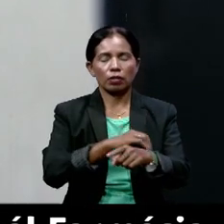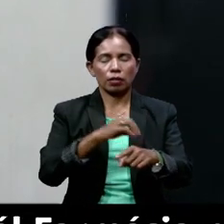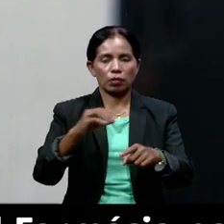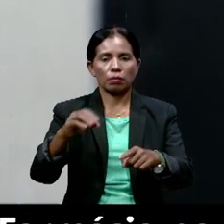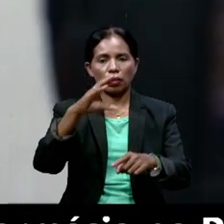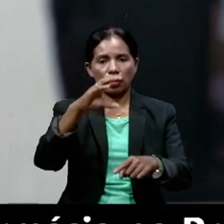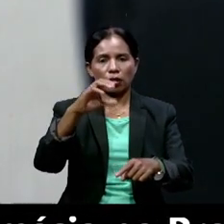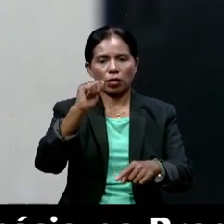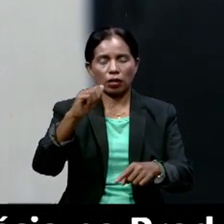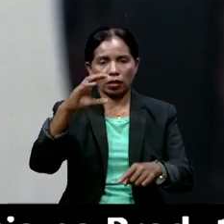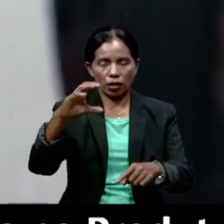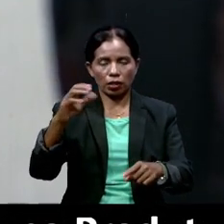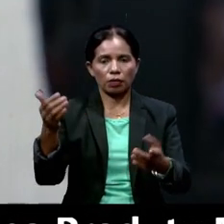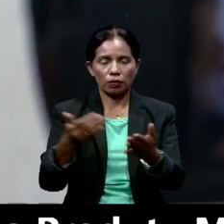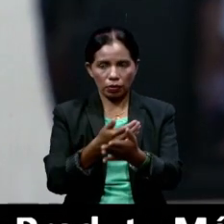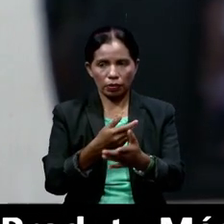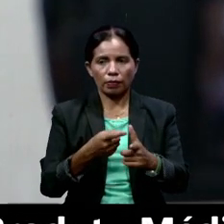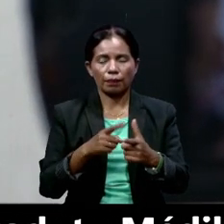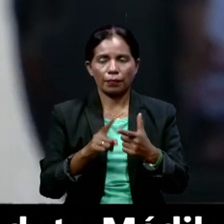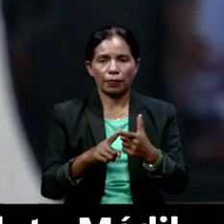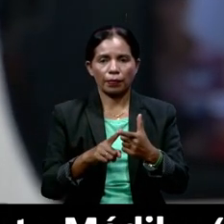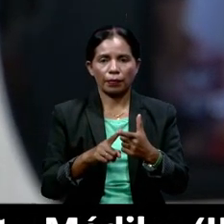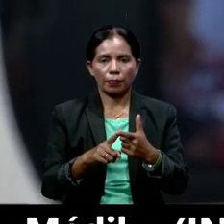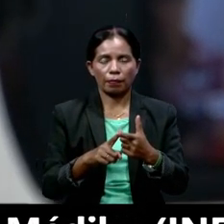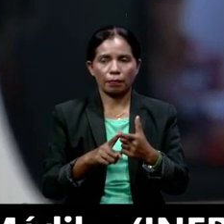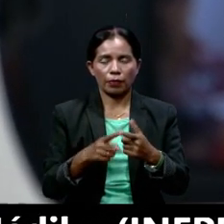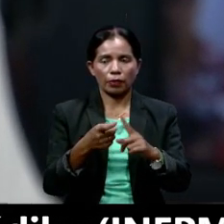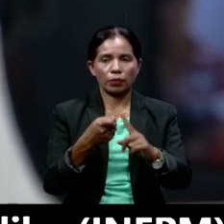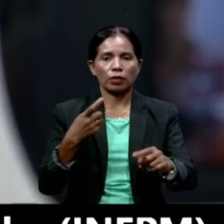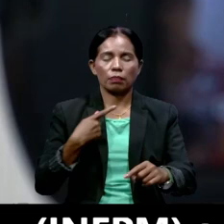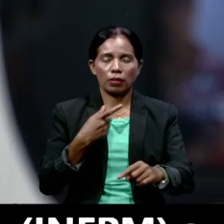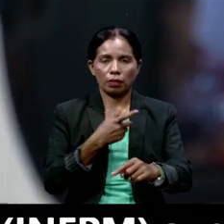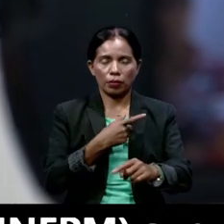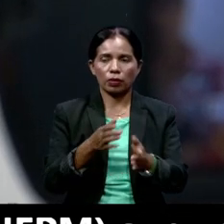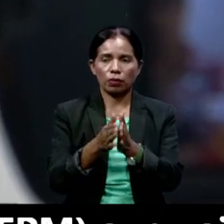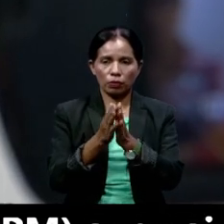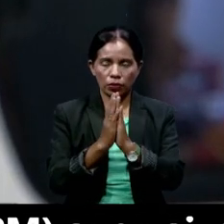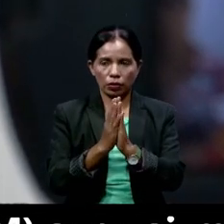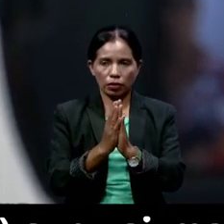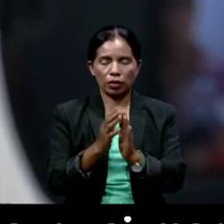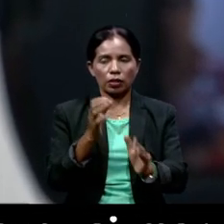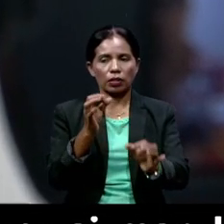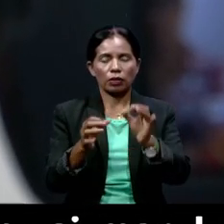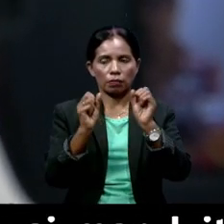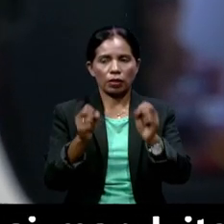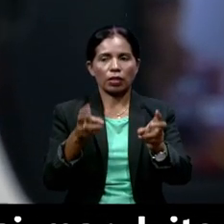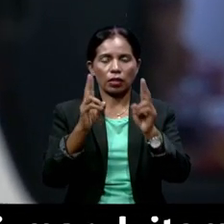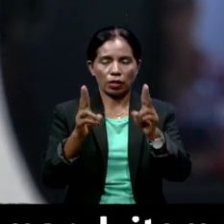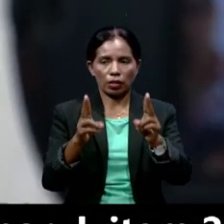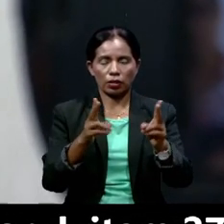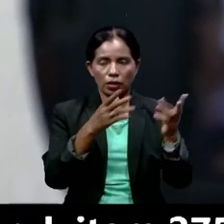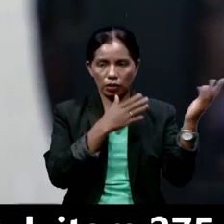Né? E o parlamento russo atu sebele lalais